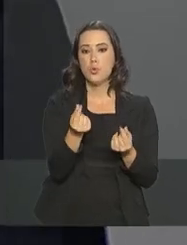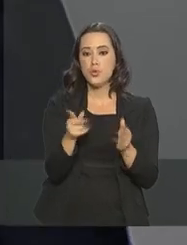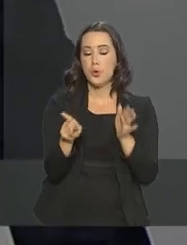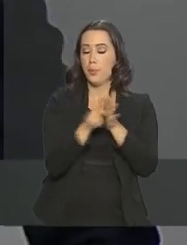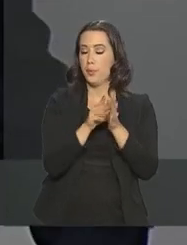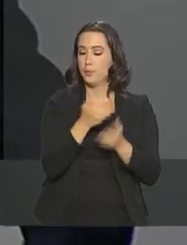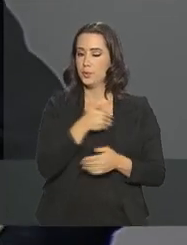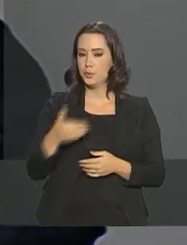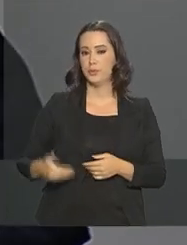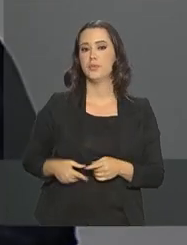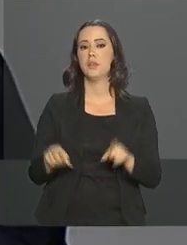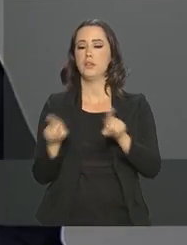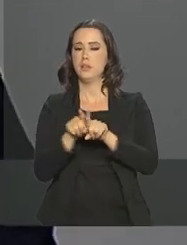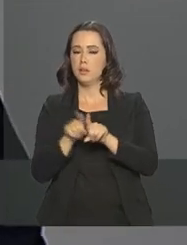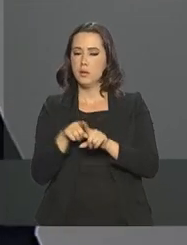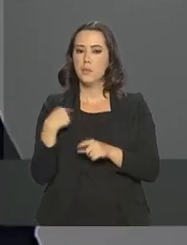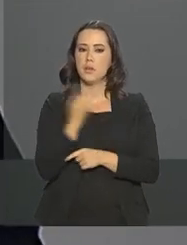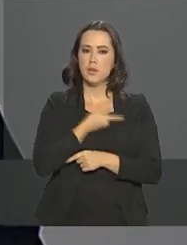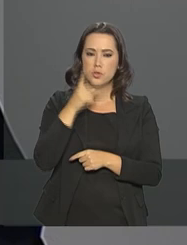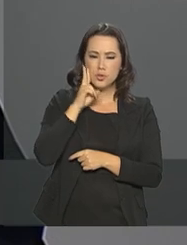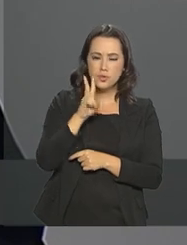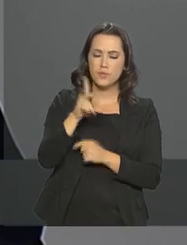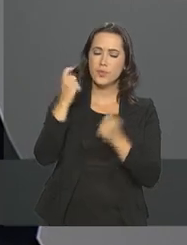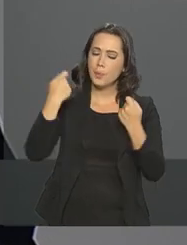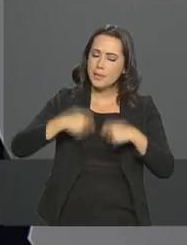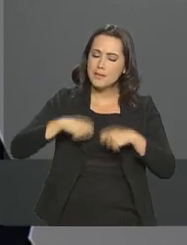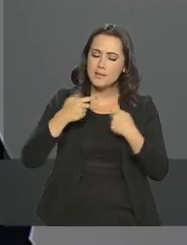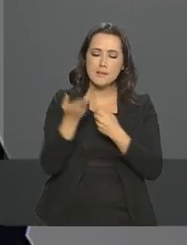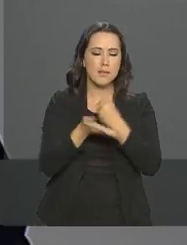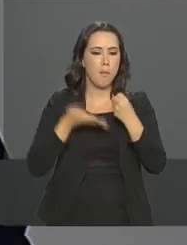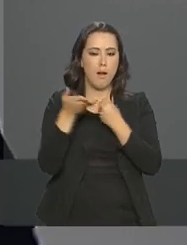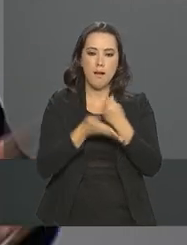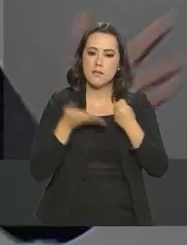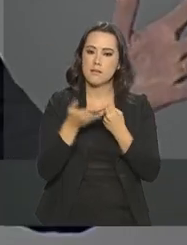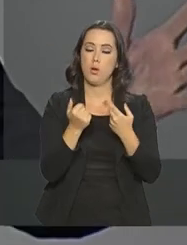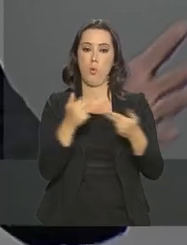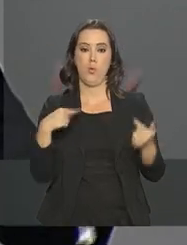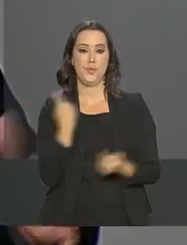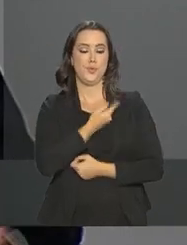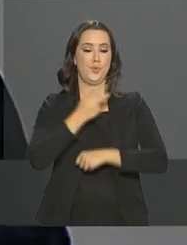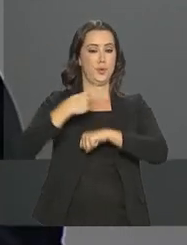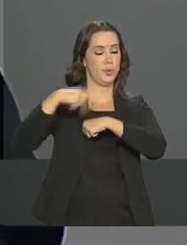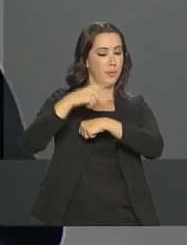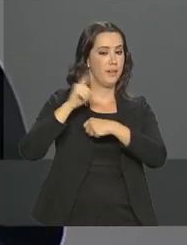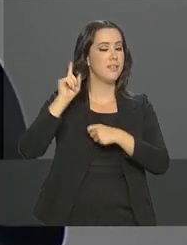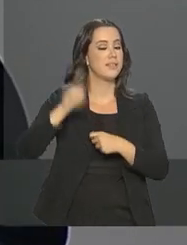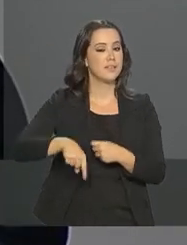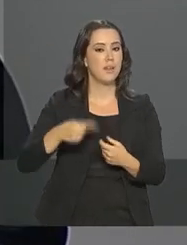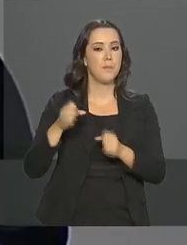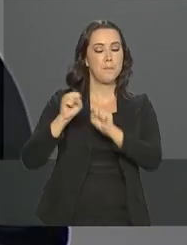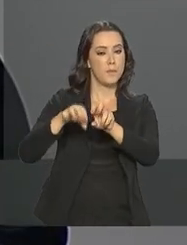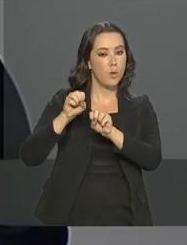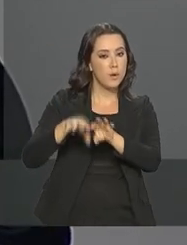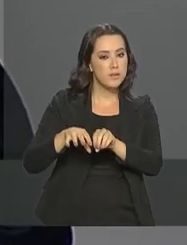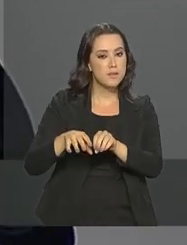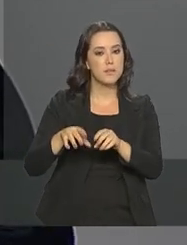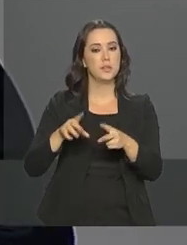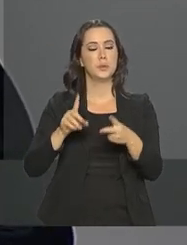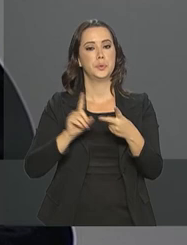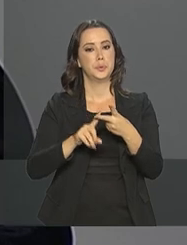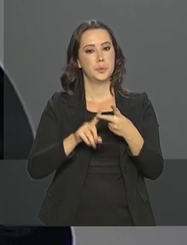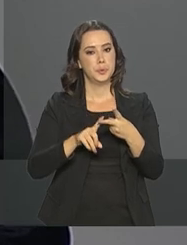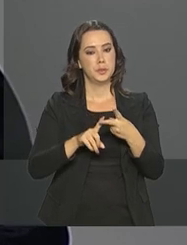desmerecemos a os fatores essenciais da nossa nacionalidade que são educação e